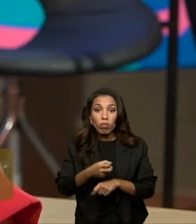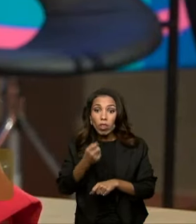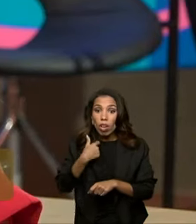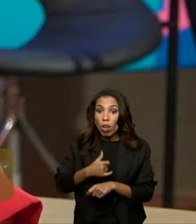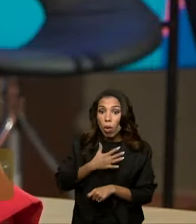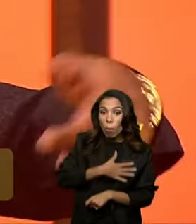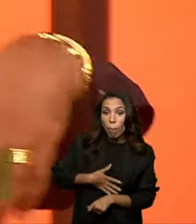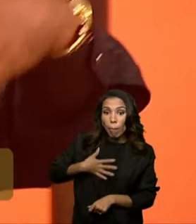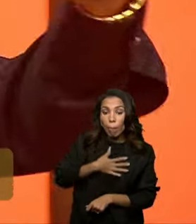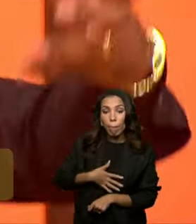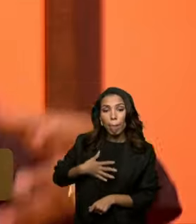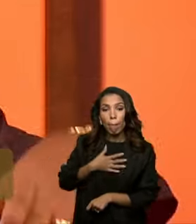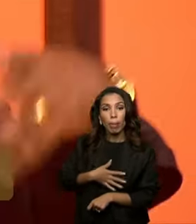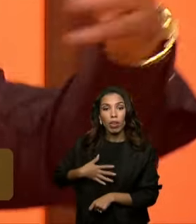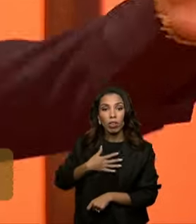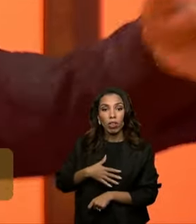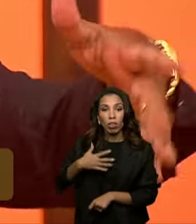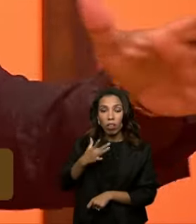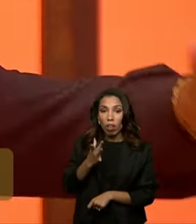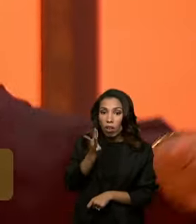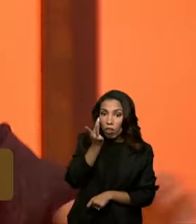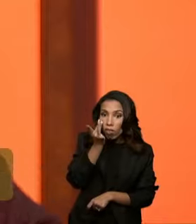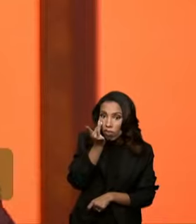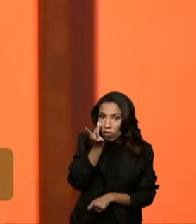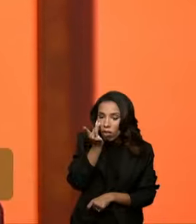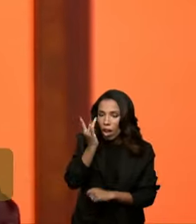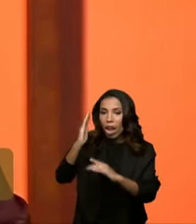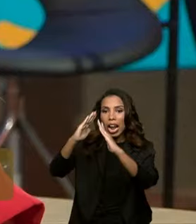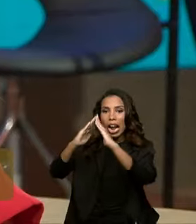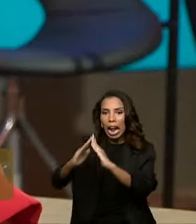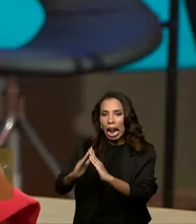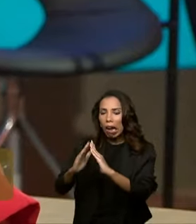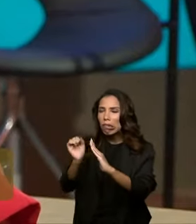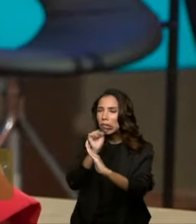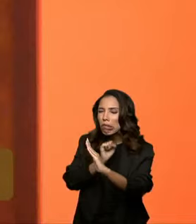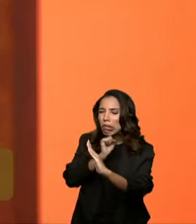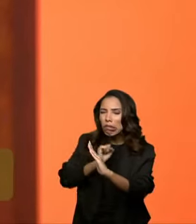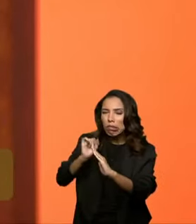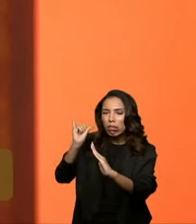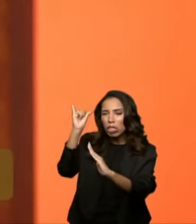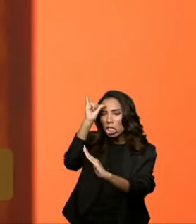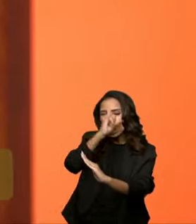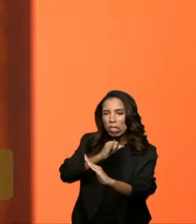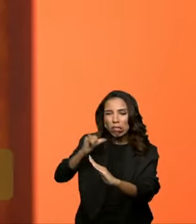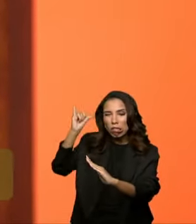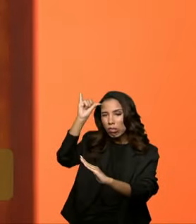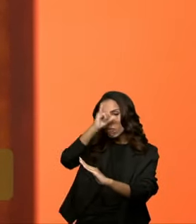ver os destroços da casa dela. Sim. Né? E para mim foi uma coisa que